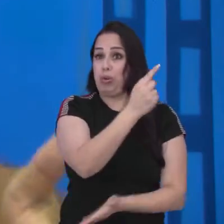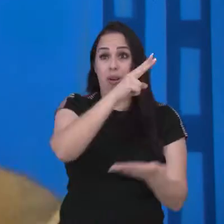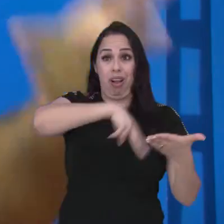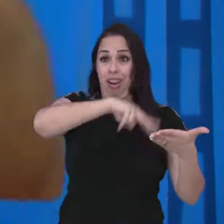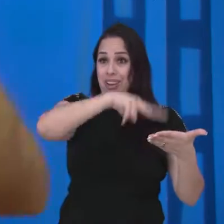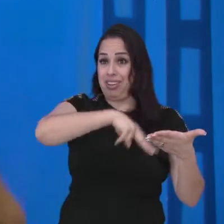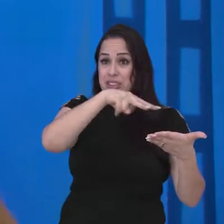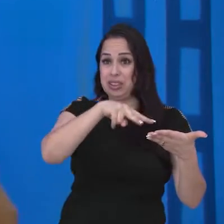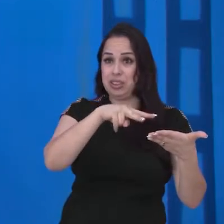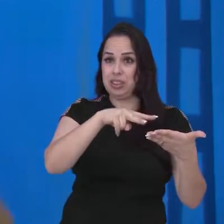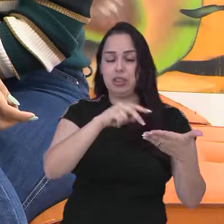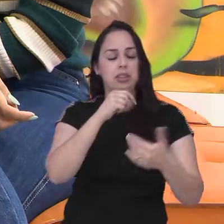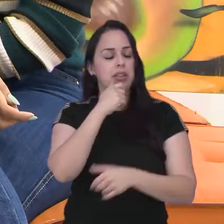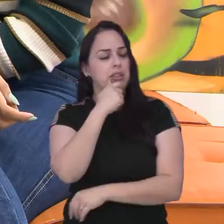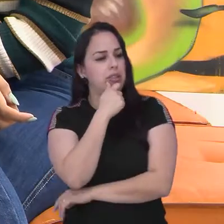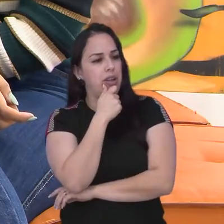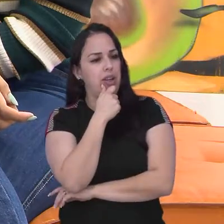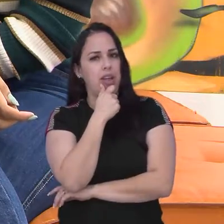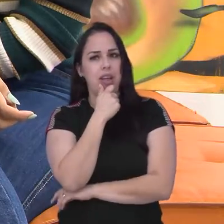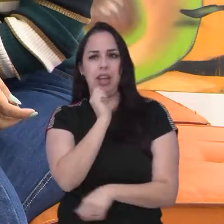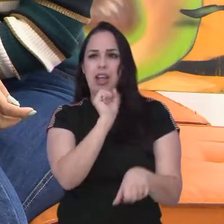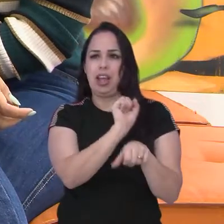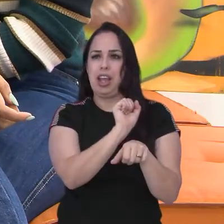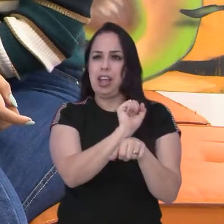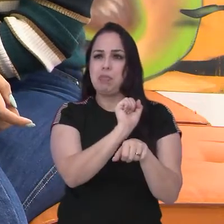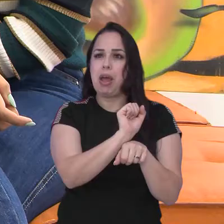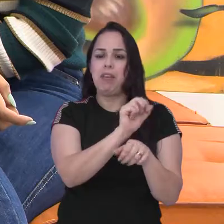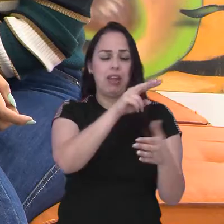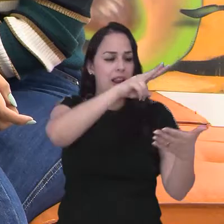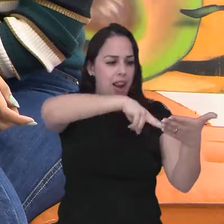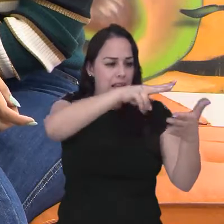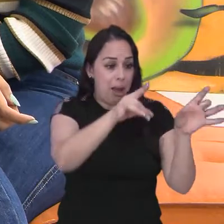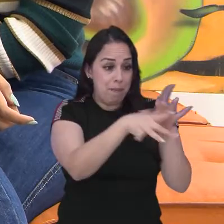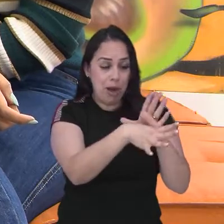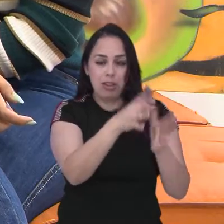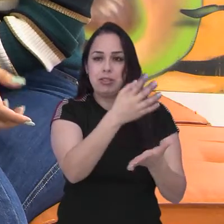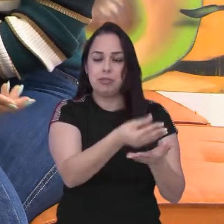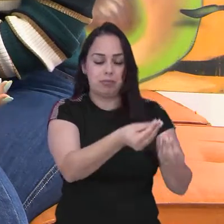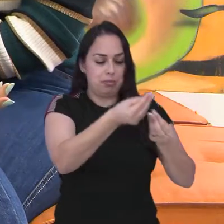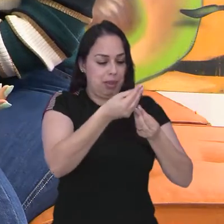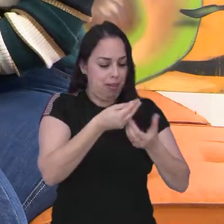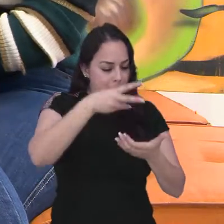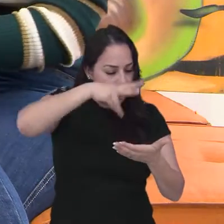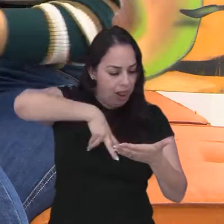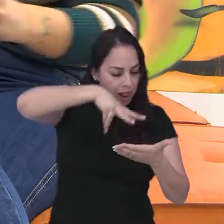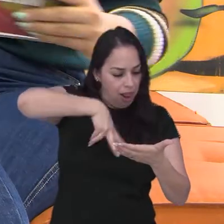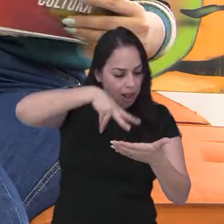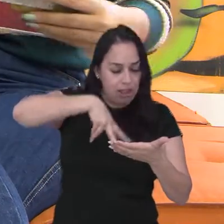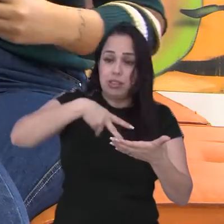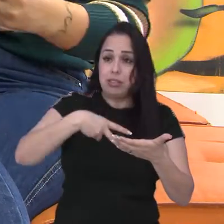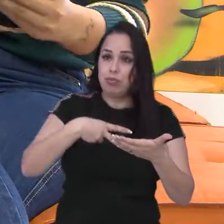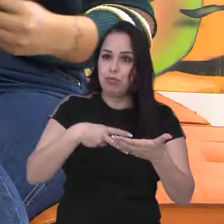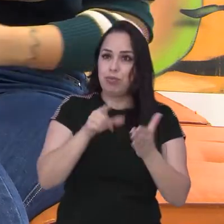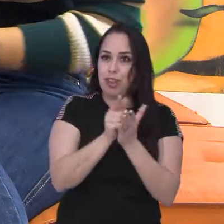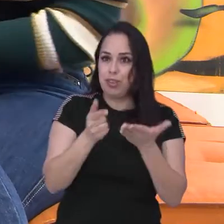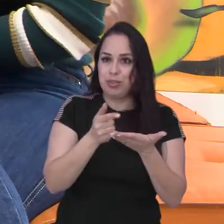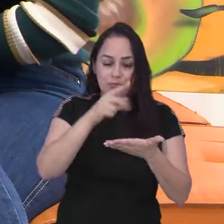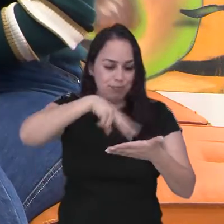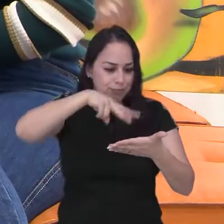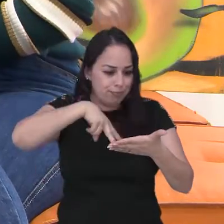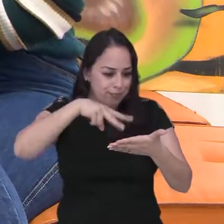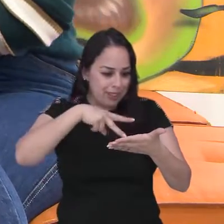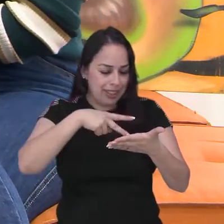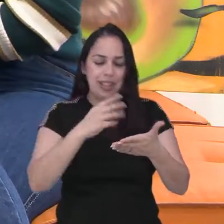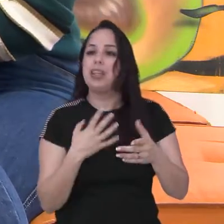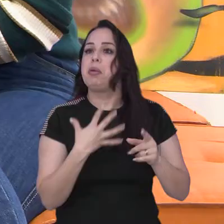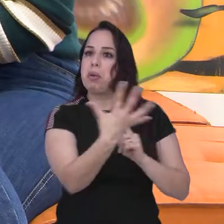ia pra cidade, e aí acontece, eu particularmente, eu ficava esperando ele terminar de ler o jornal pra me ler. E super influenciou, porque agora você tem